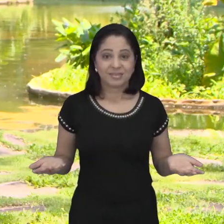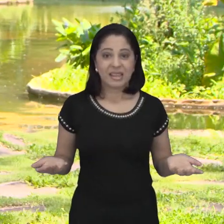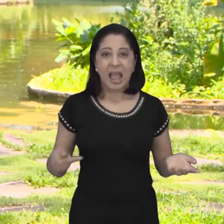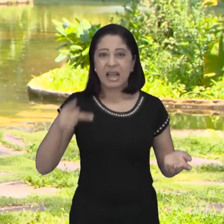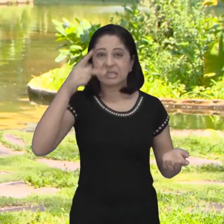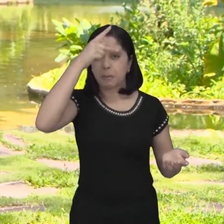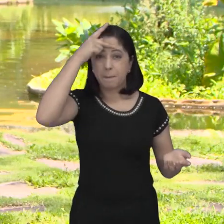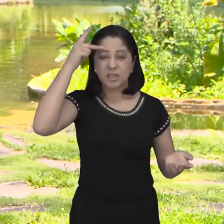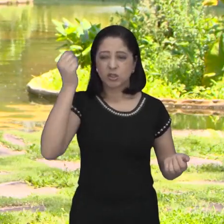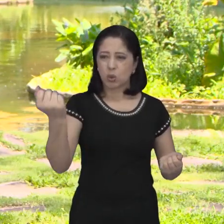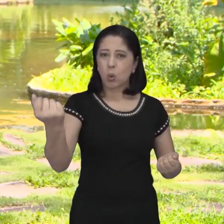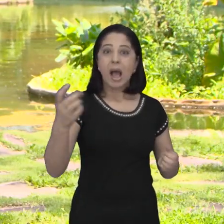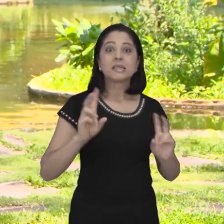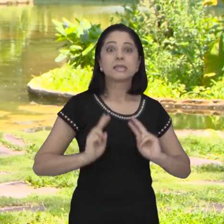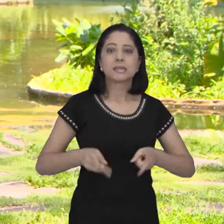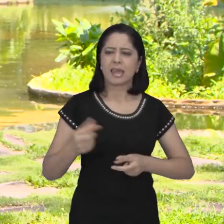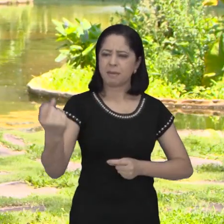precisa